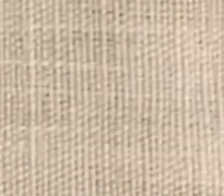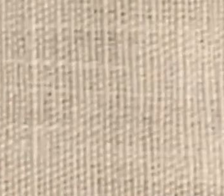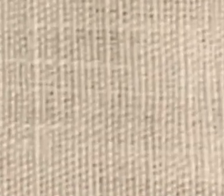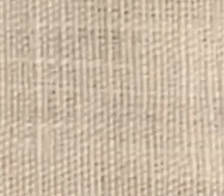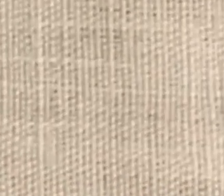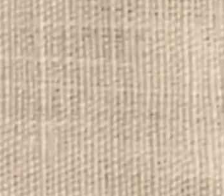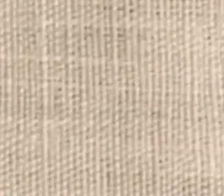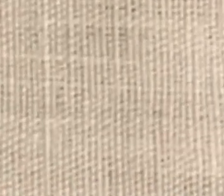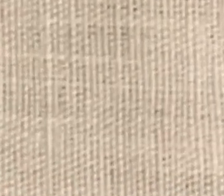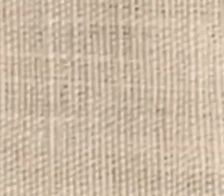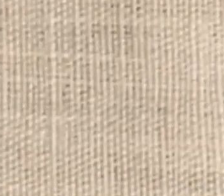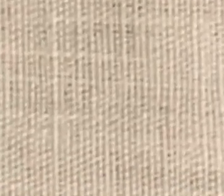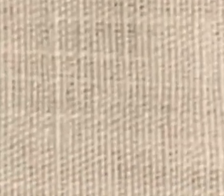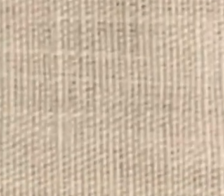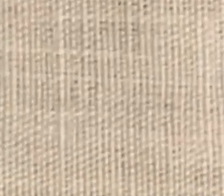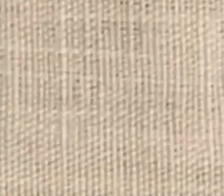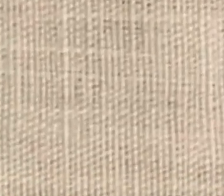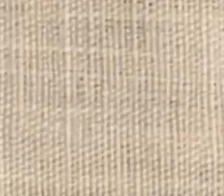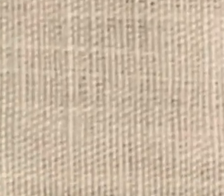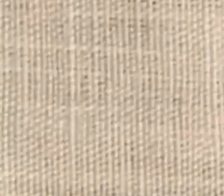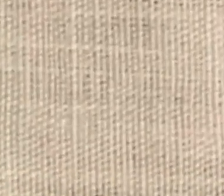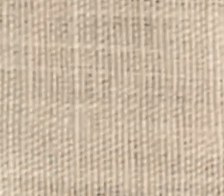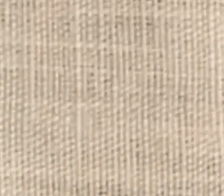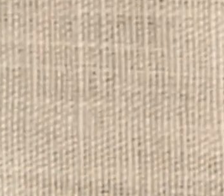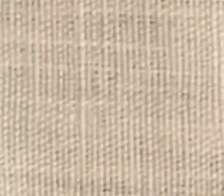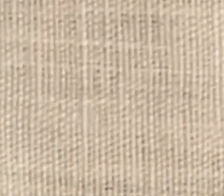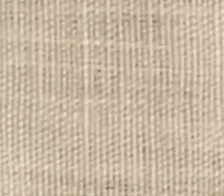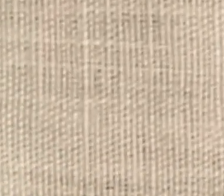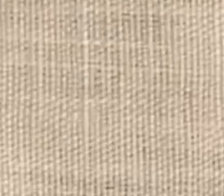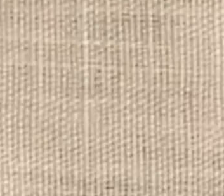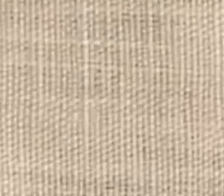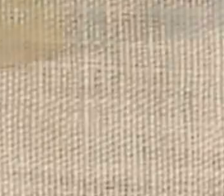no terceiro prêmio especial.